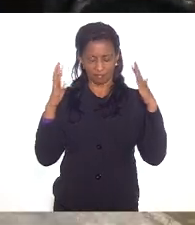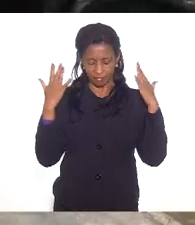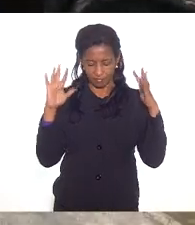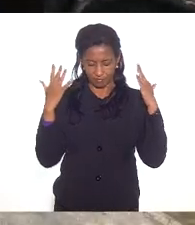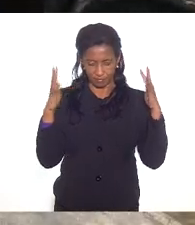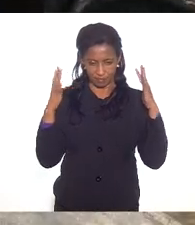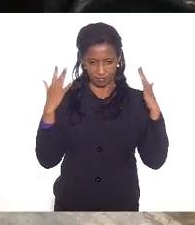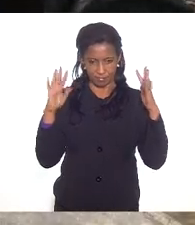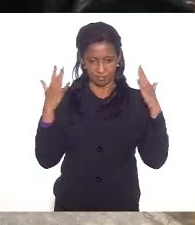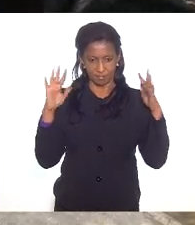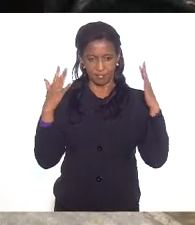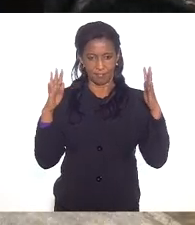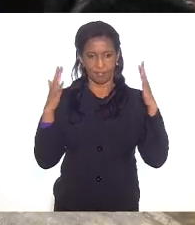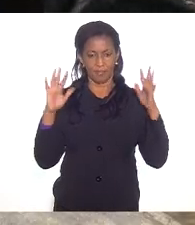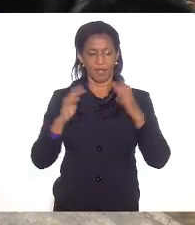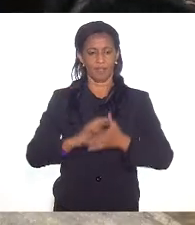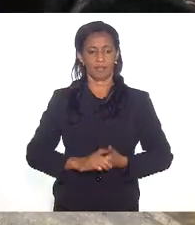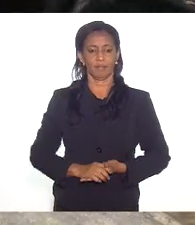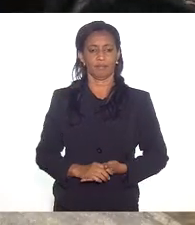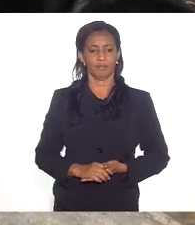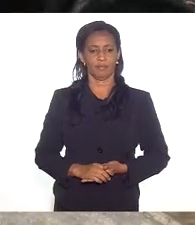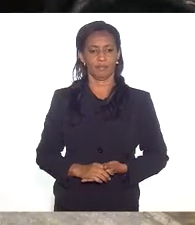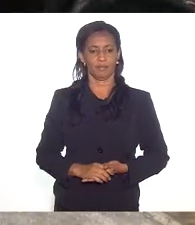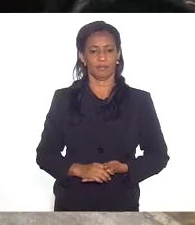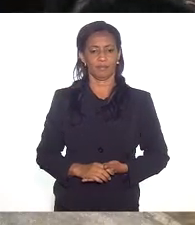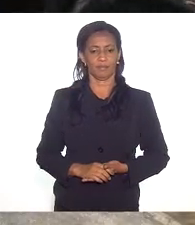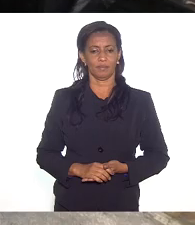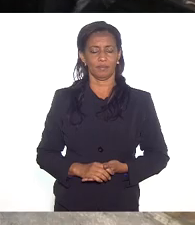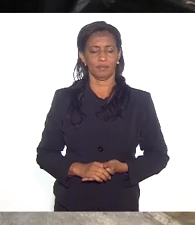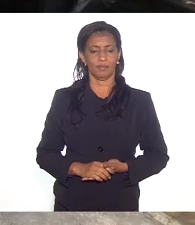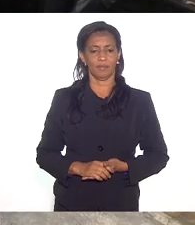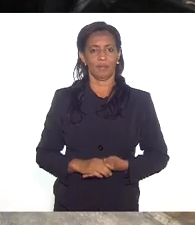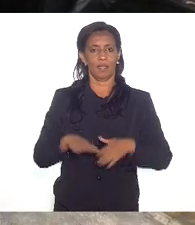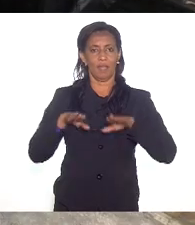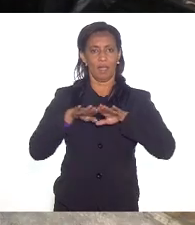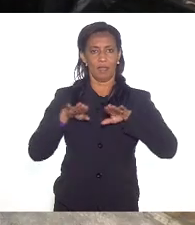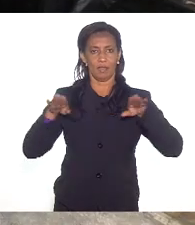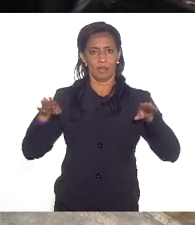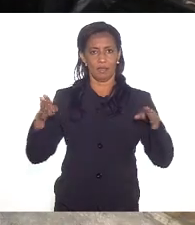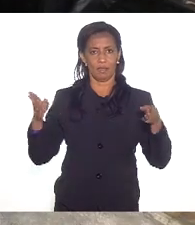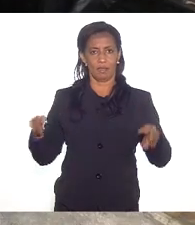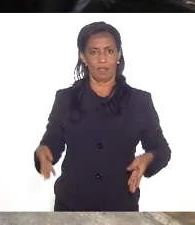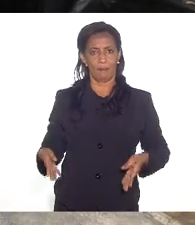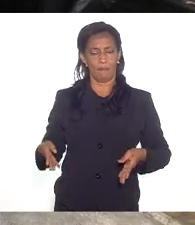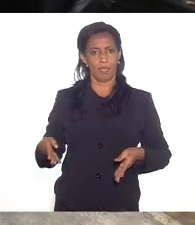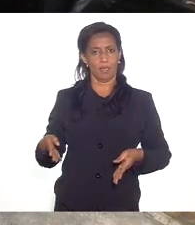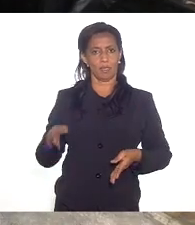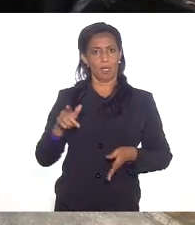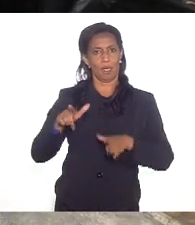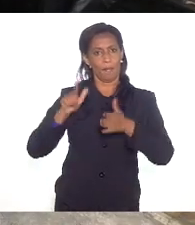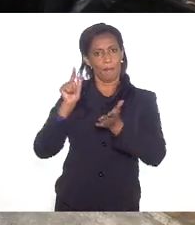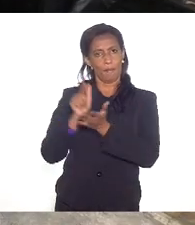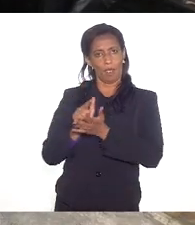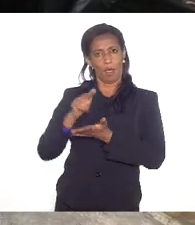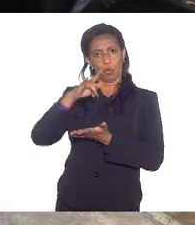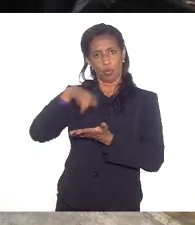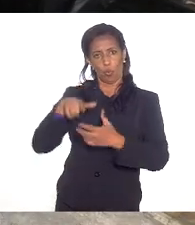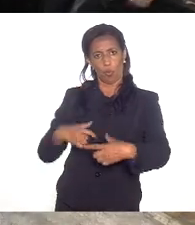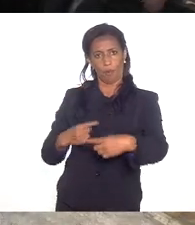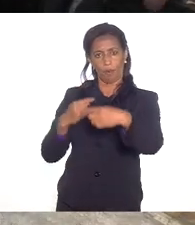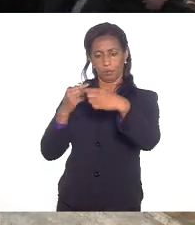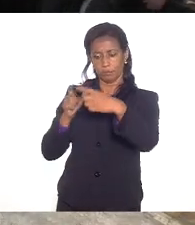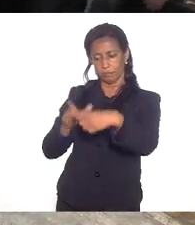e da mesa diretora segunda vou abrir para a outras por teorias ok